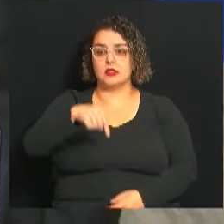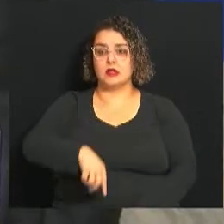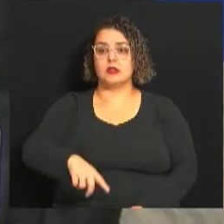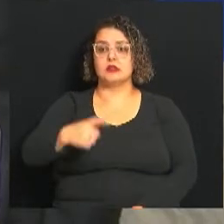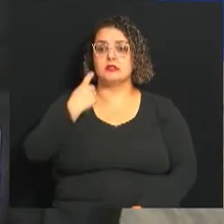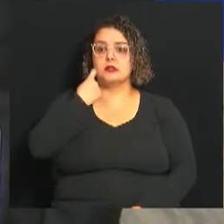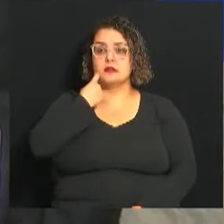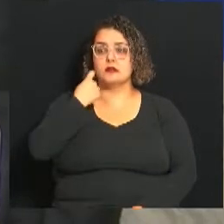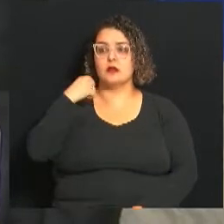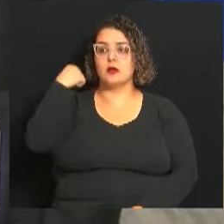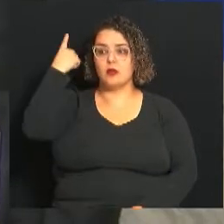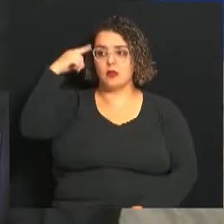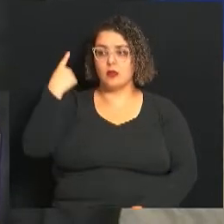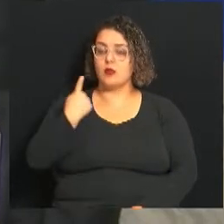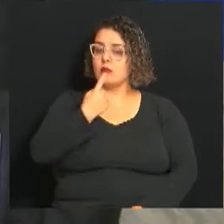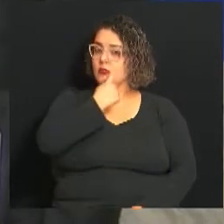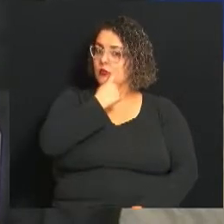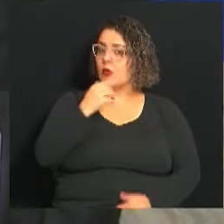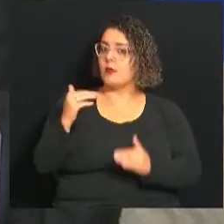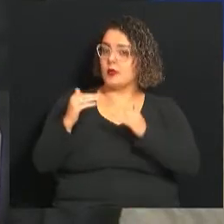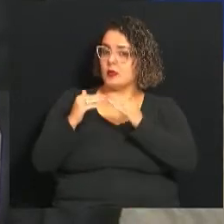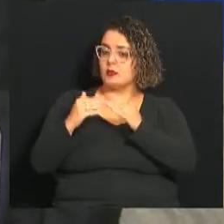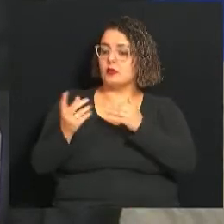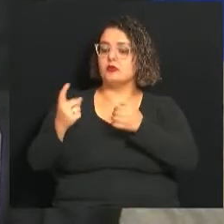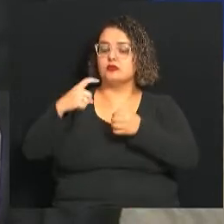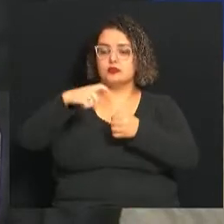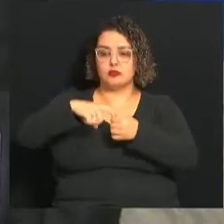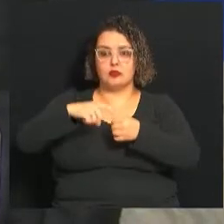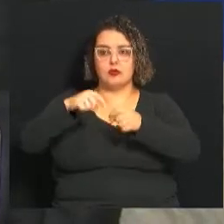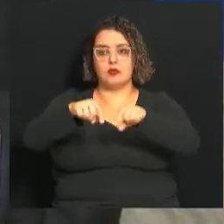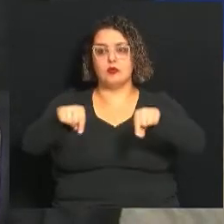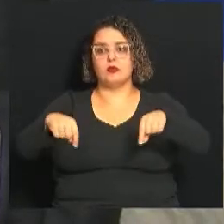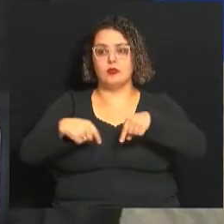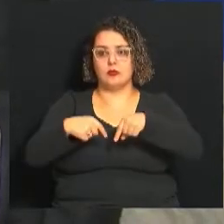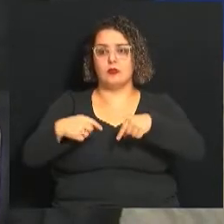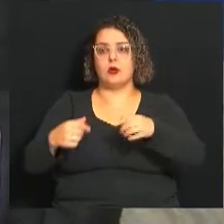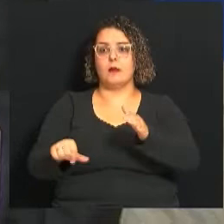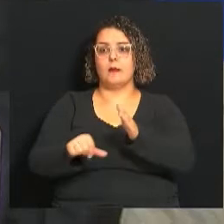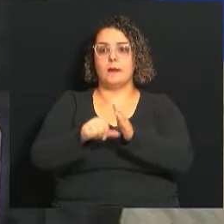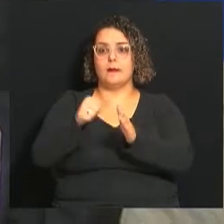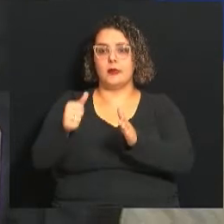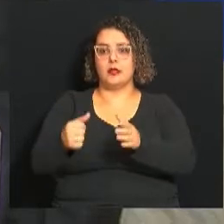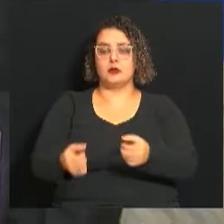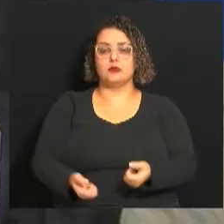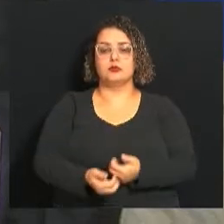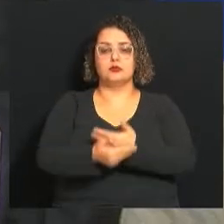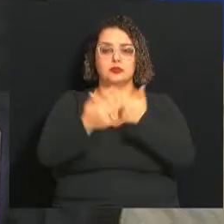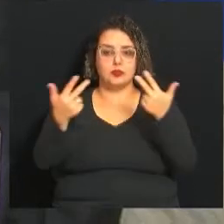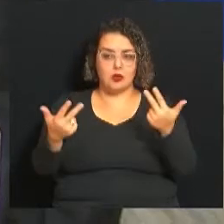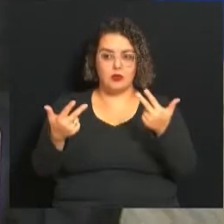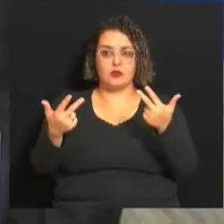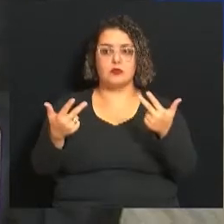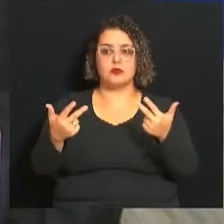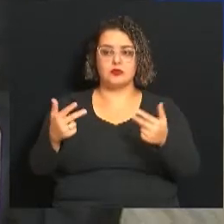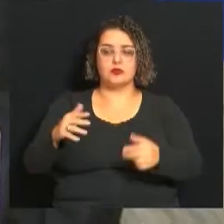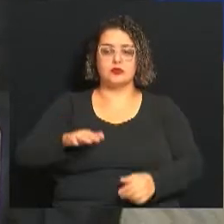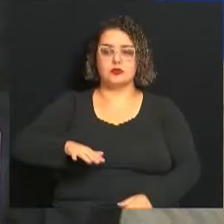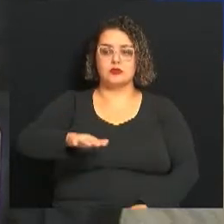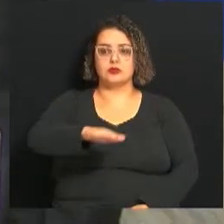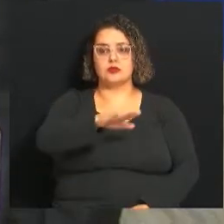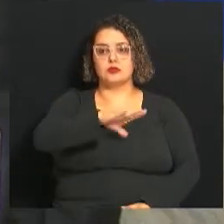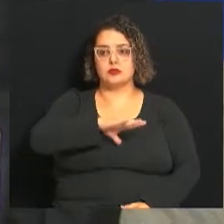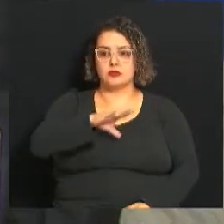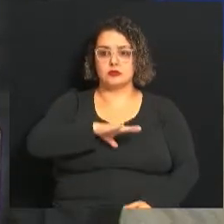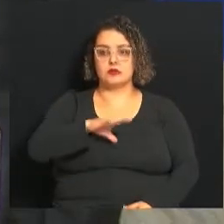sexta-feira. Como combinado, a Mirna Abreu está de volta aqui nos nossos estúdios. Primeiro foi com as notícias da Metrópole de Campinas e agora com